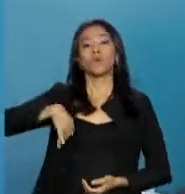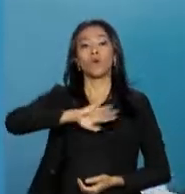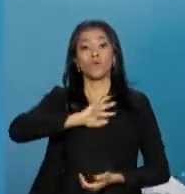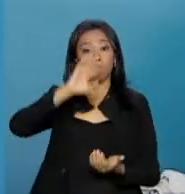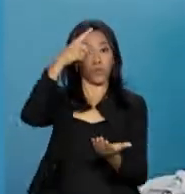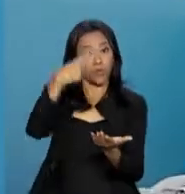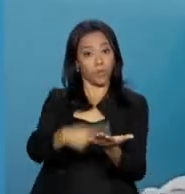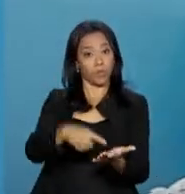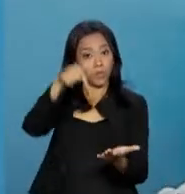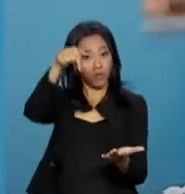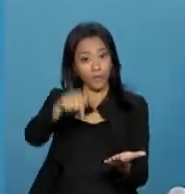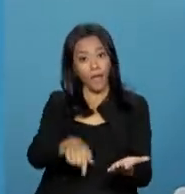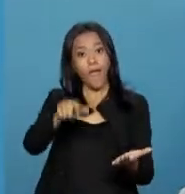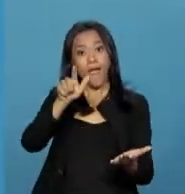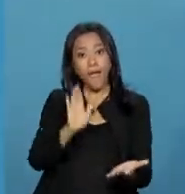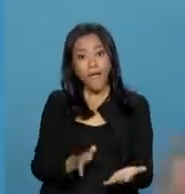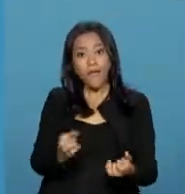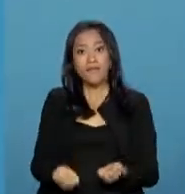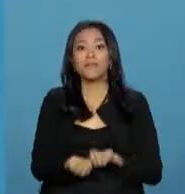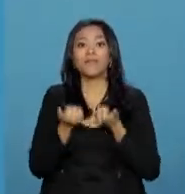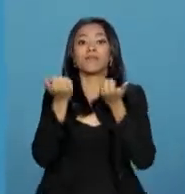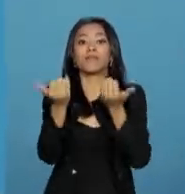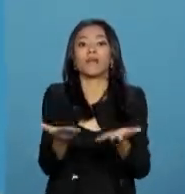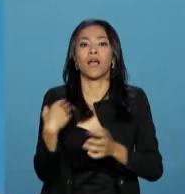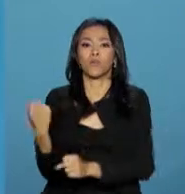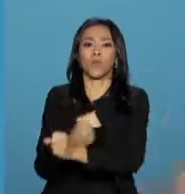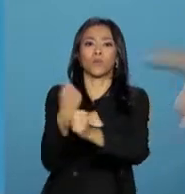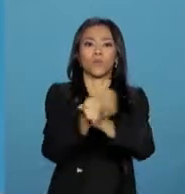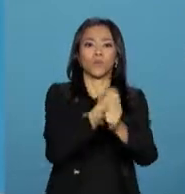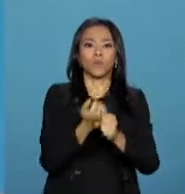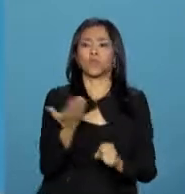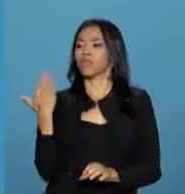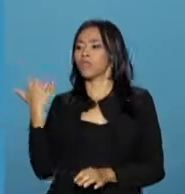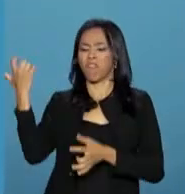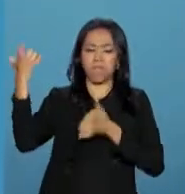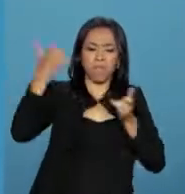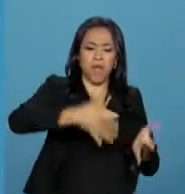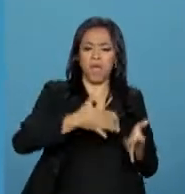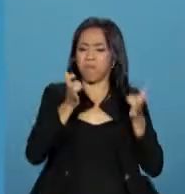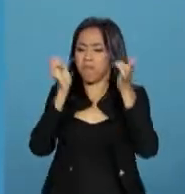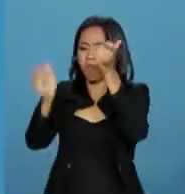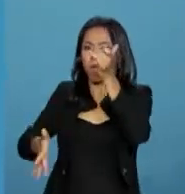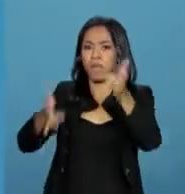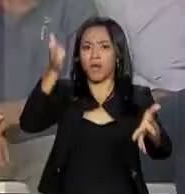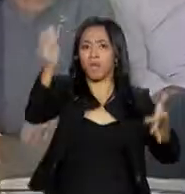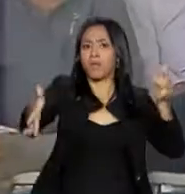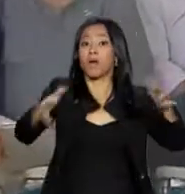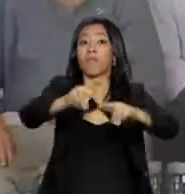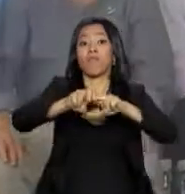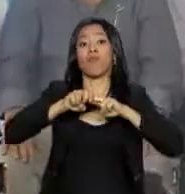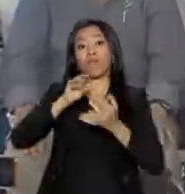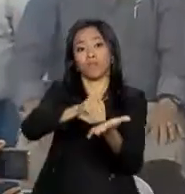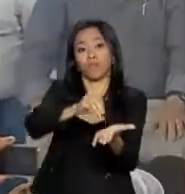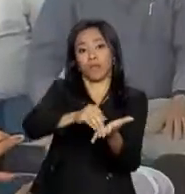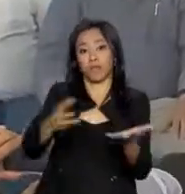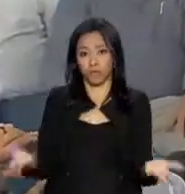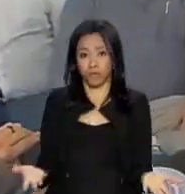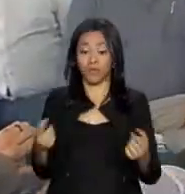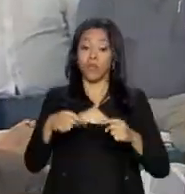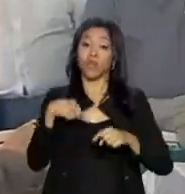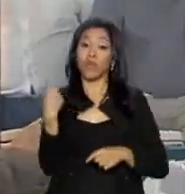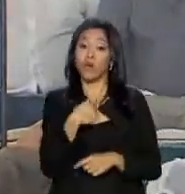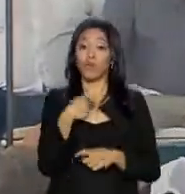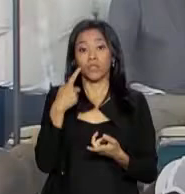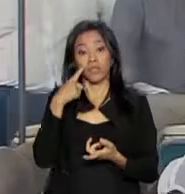é entregar as obras inacabadas que foram paralisadas por falta de pagamento. Nós estamos tentando